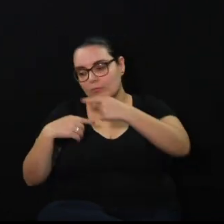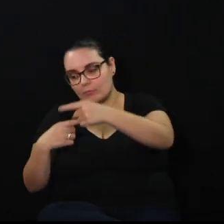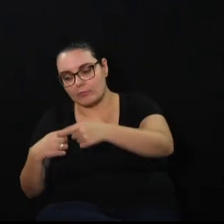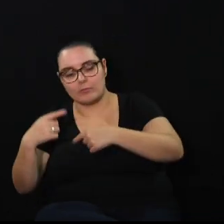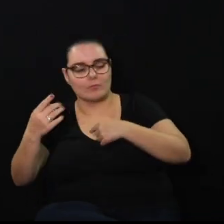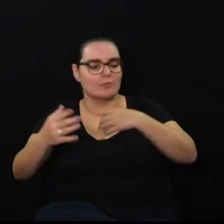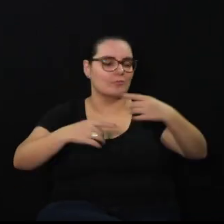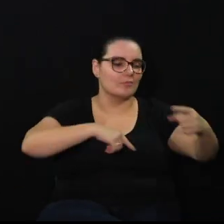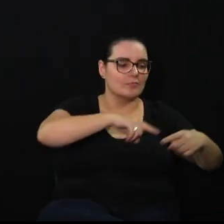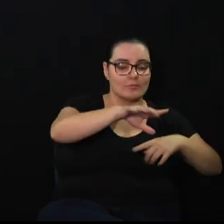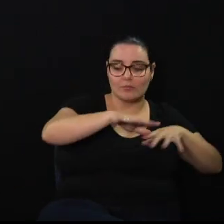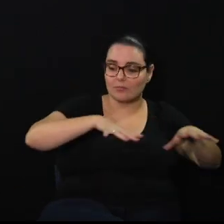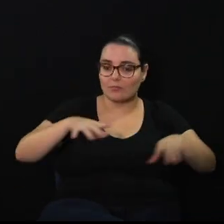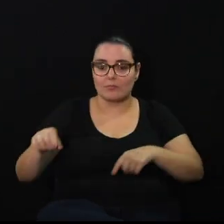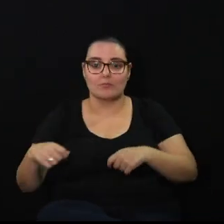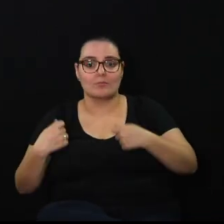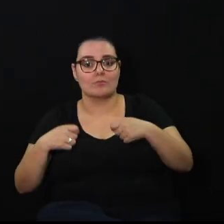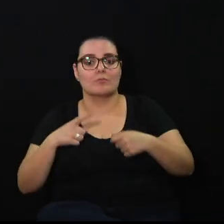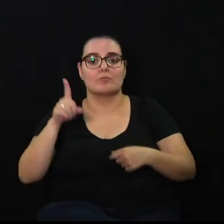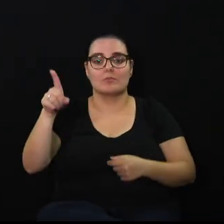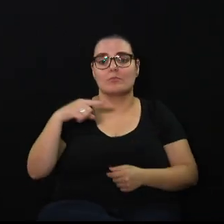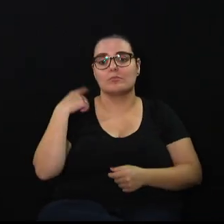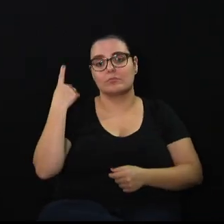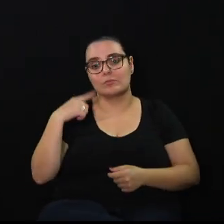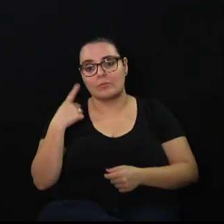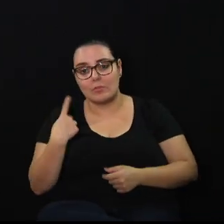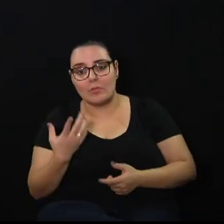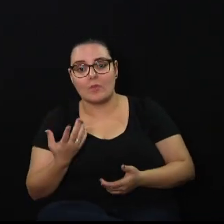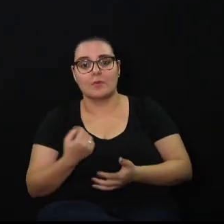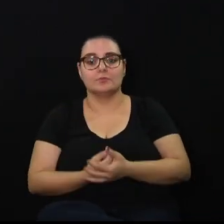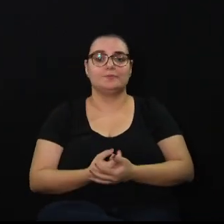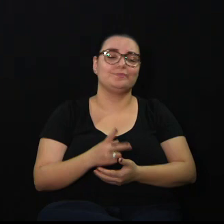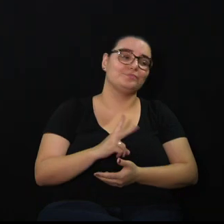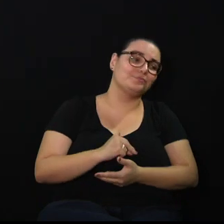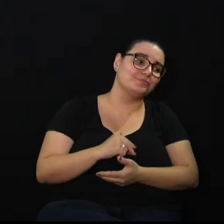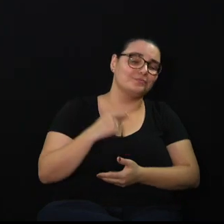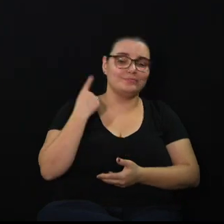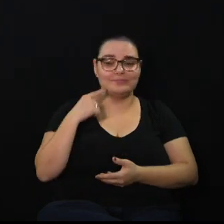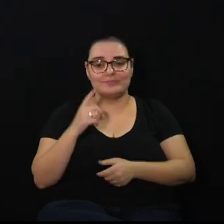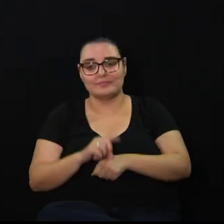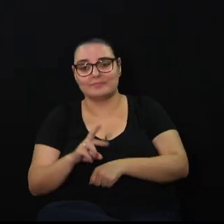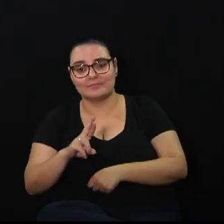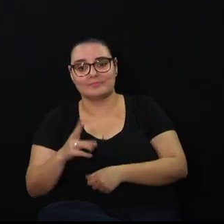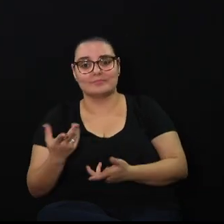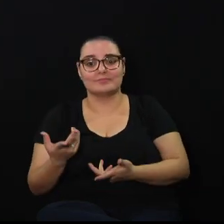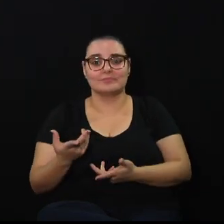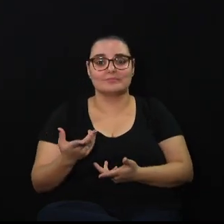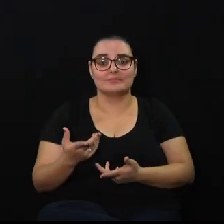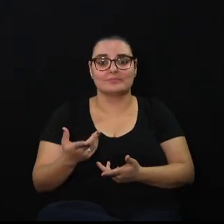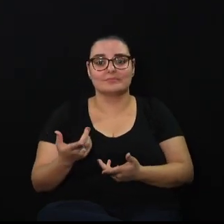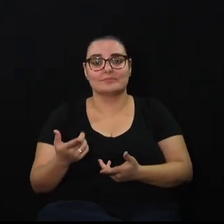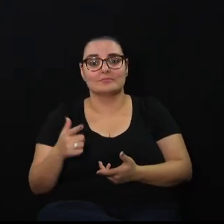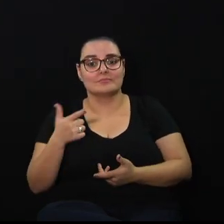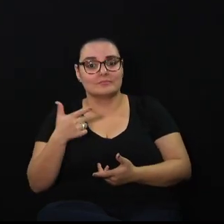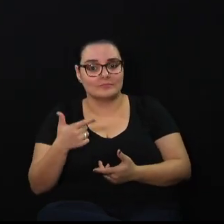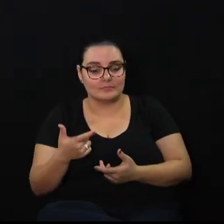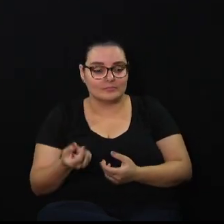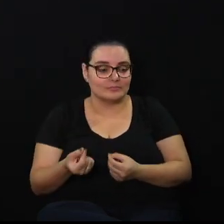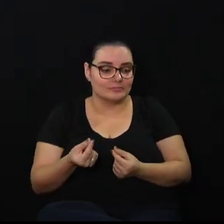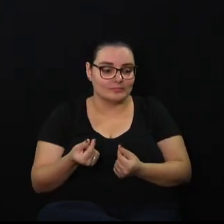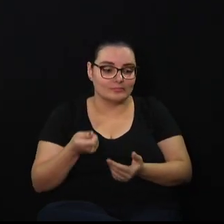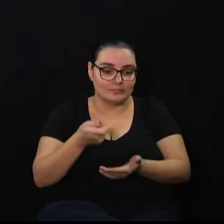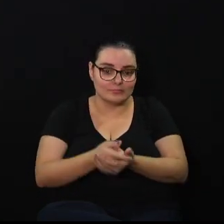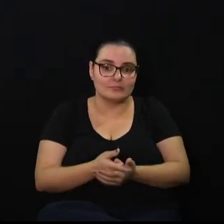atrás tem que há muitas vezes em que através do advogado pessoal às vezes fala nossa mesmo doutora e quem não tem condição quem não tem existe a